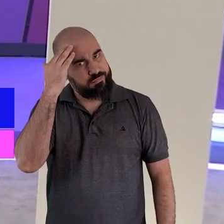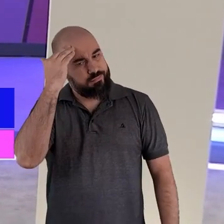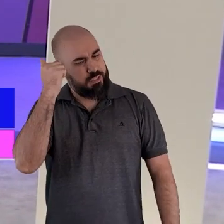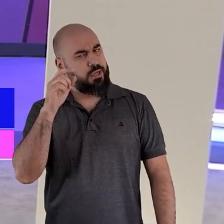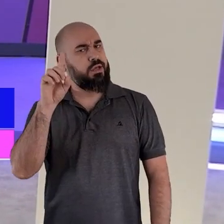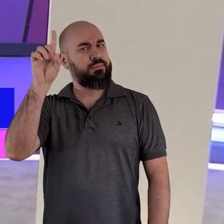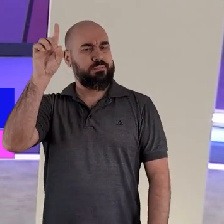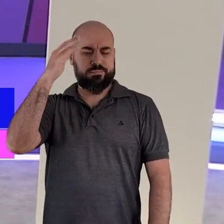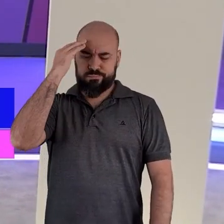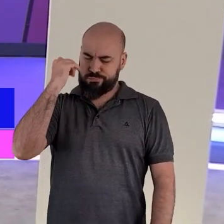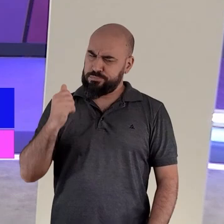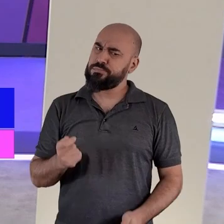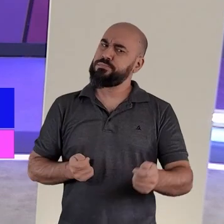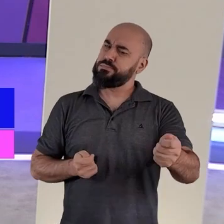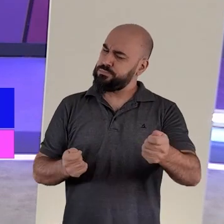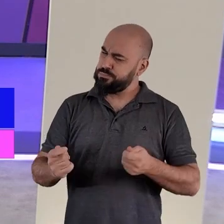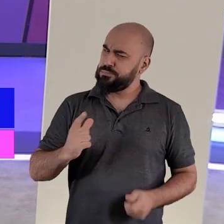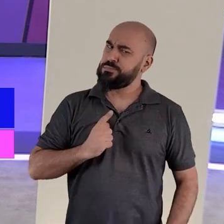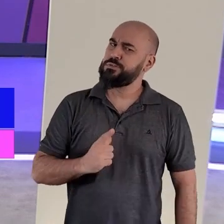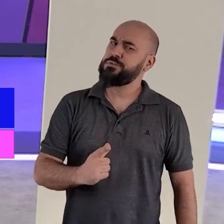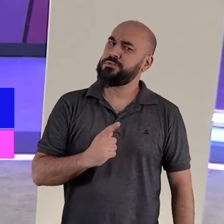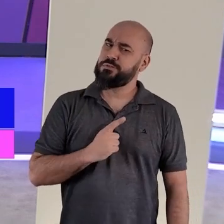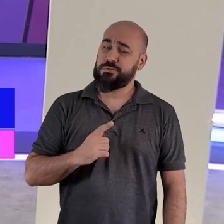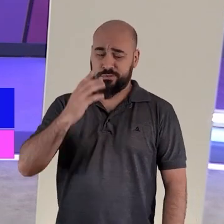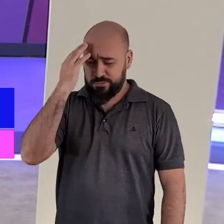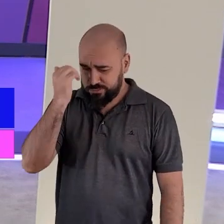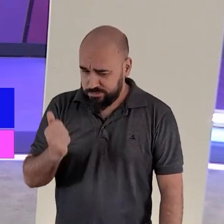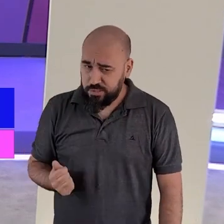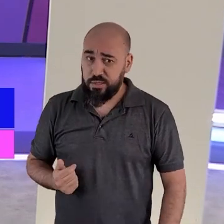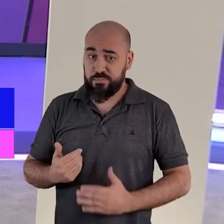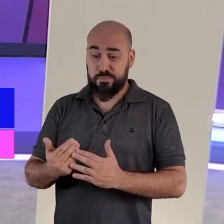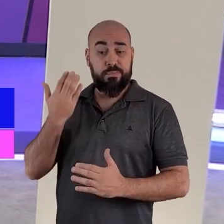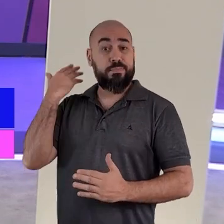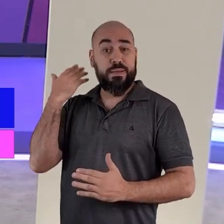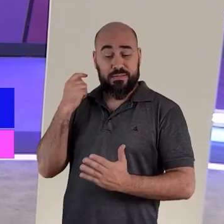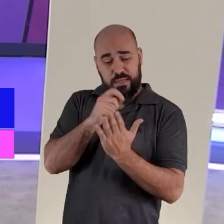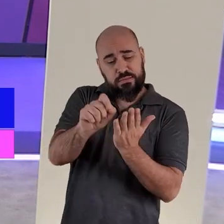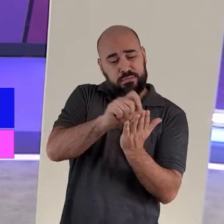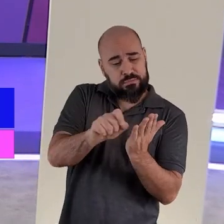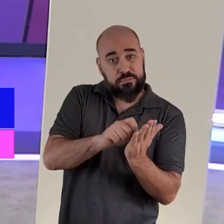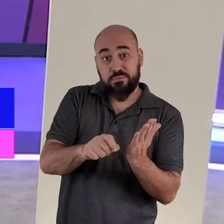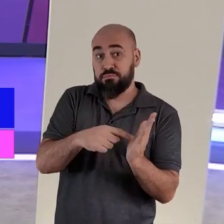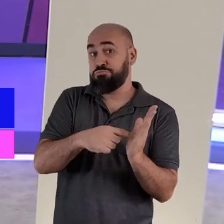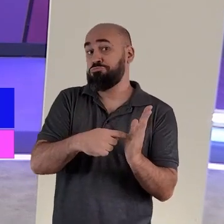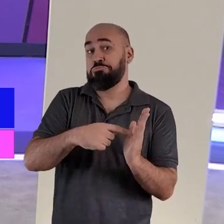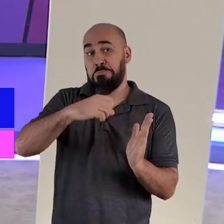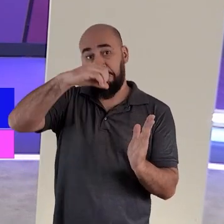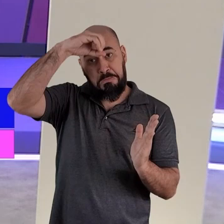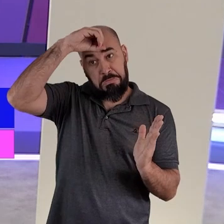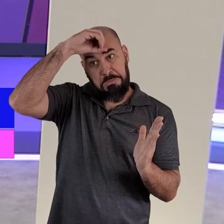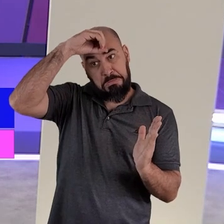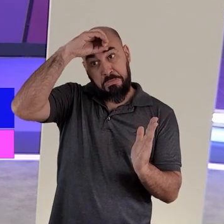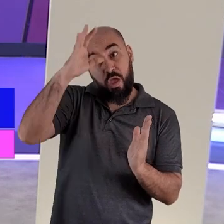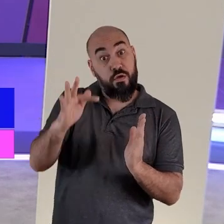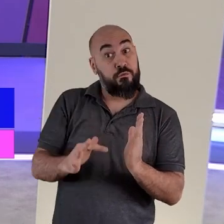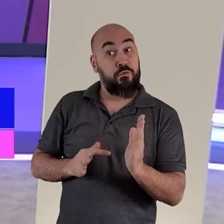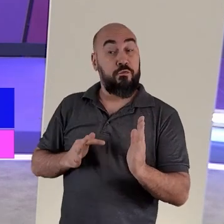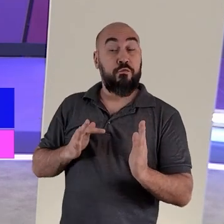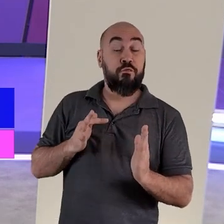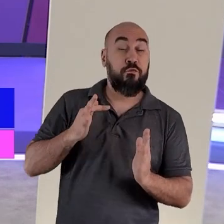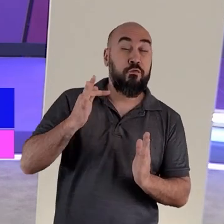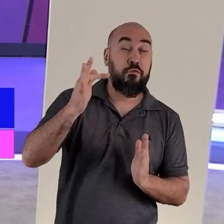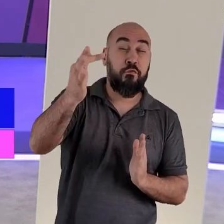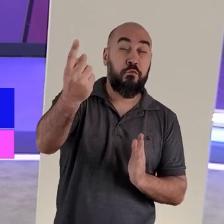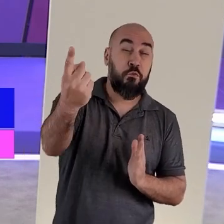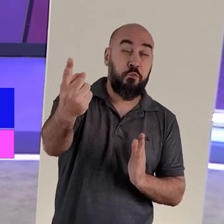falando, como Deus tem segurança naquilo que nos informa, porque Ele vê todas as coisas, Ele sabe de